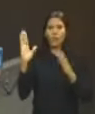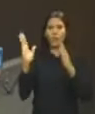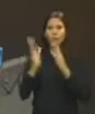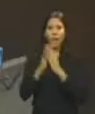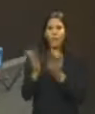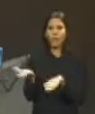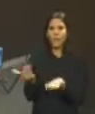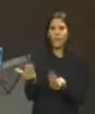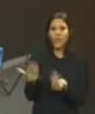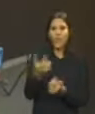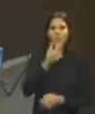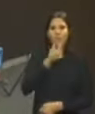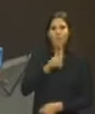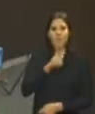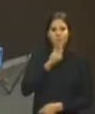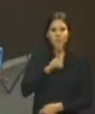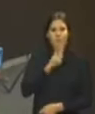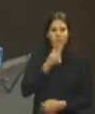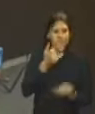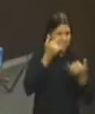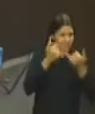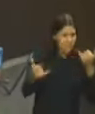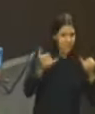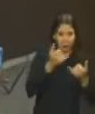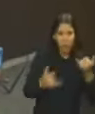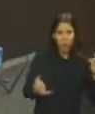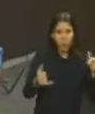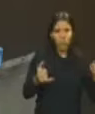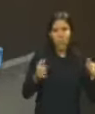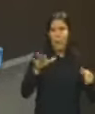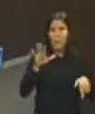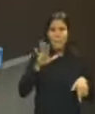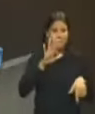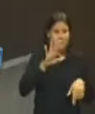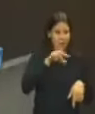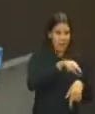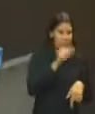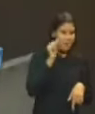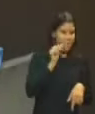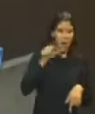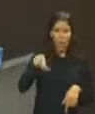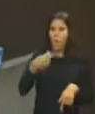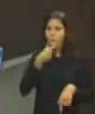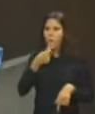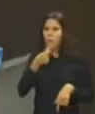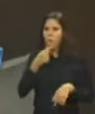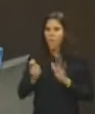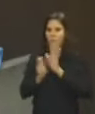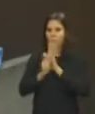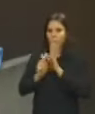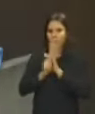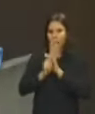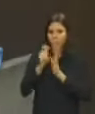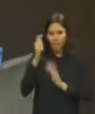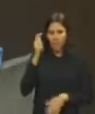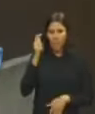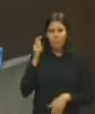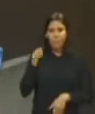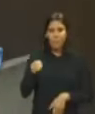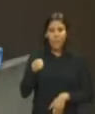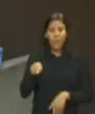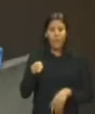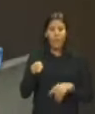em situação de uso abusivo de drogas. Então é muito importante, e aqui nós tivemos uma excelente reunião, quero dizer,